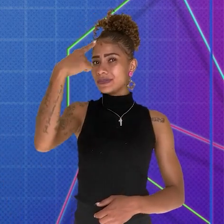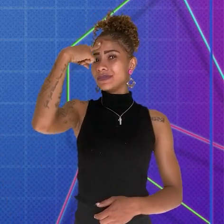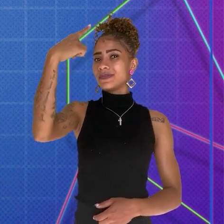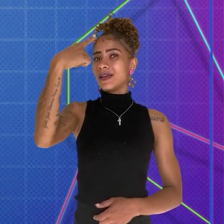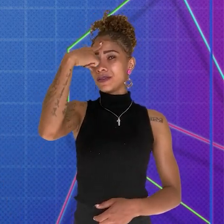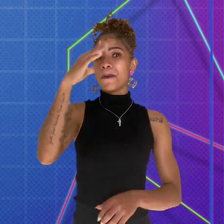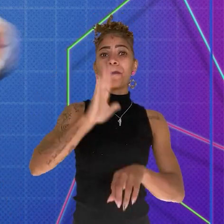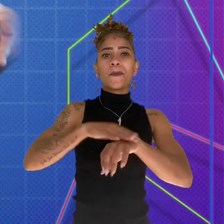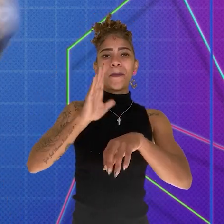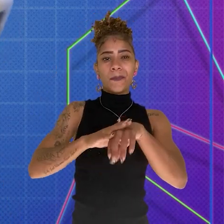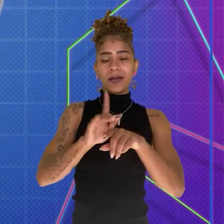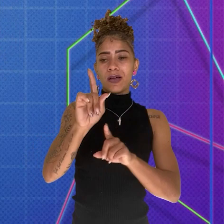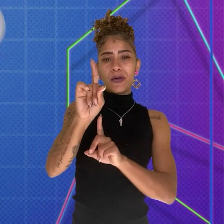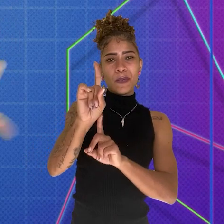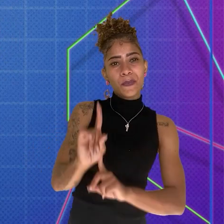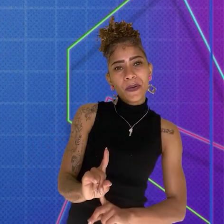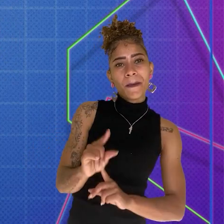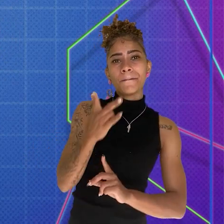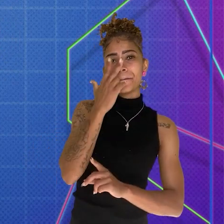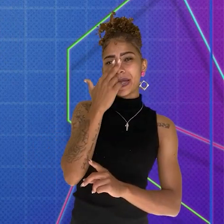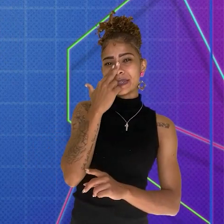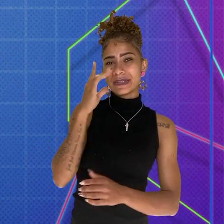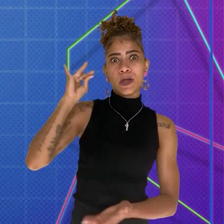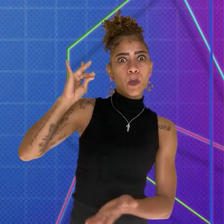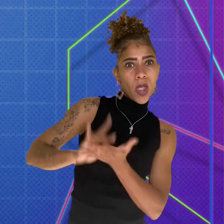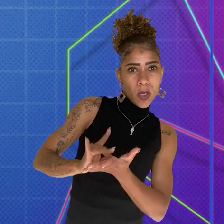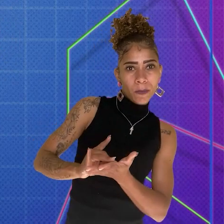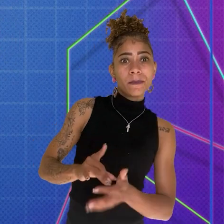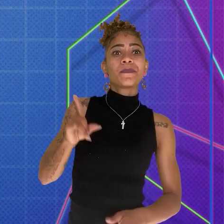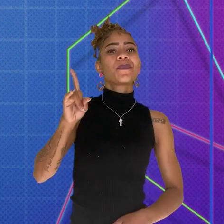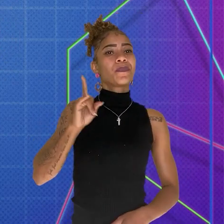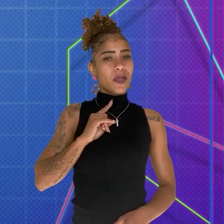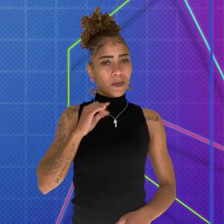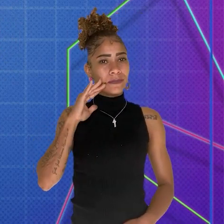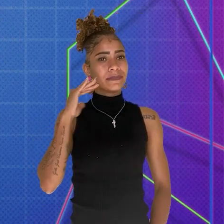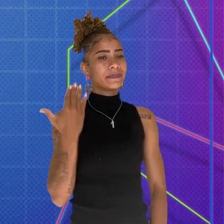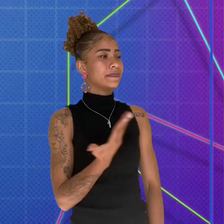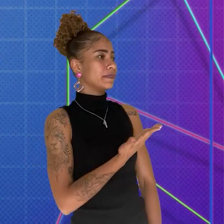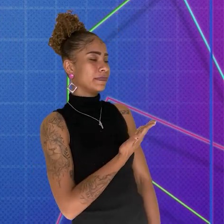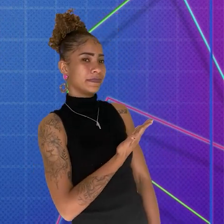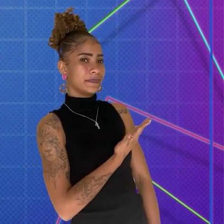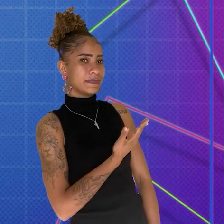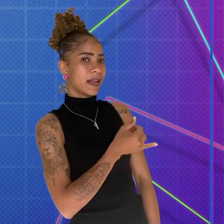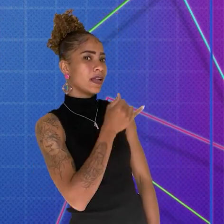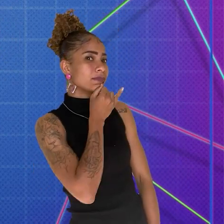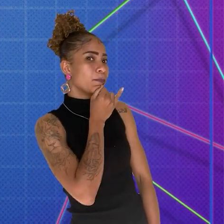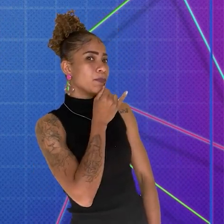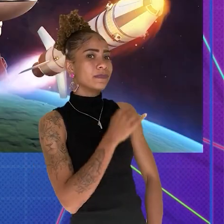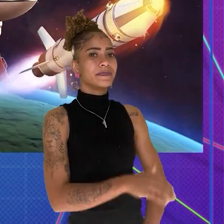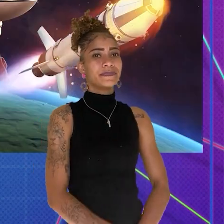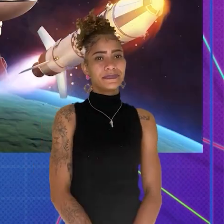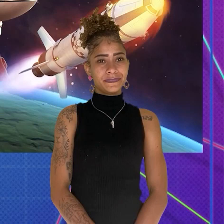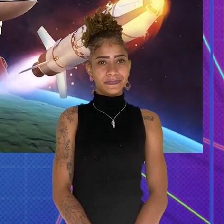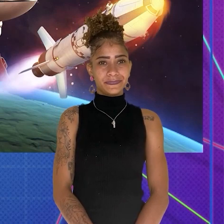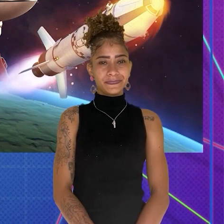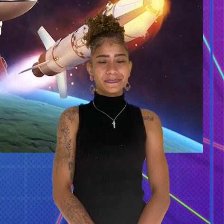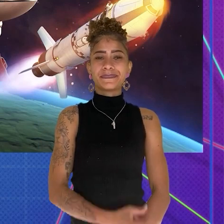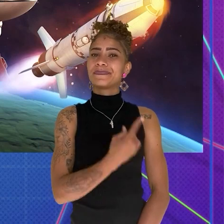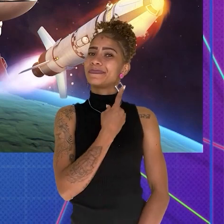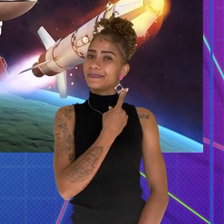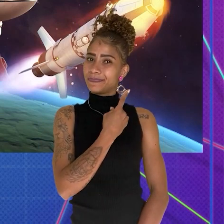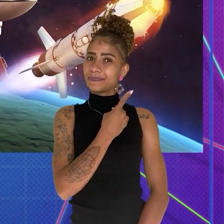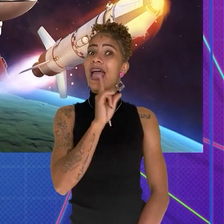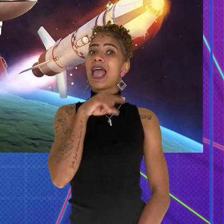partir da gravidade para criar uma experiência mais imersiva e realista para o jogador. Abaixo, listamos alguns exemplos.